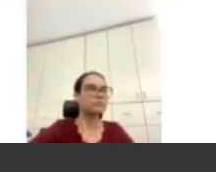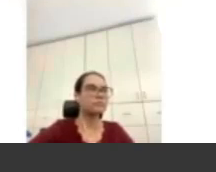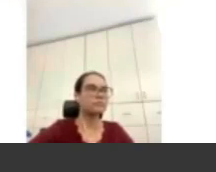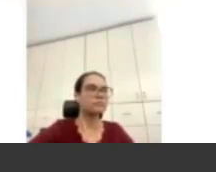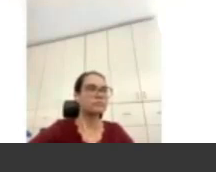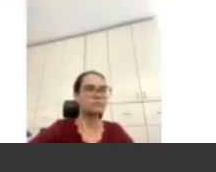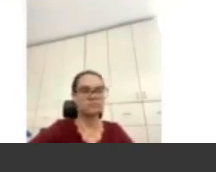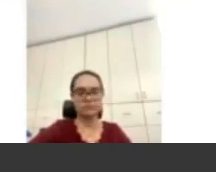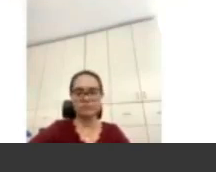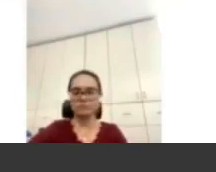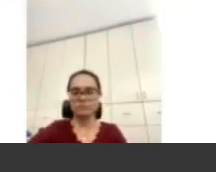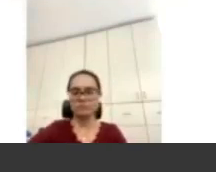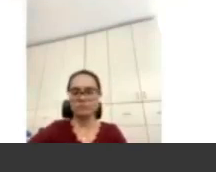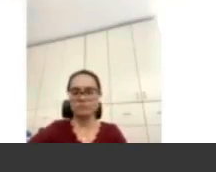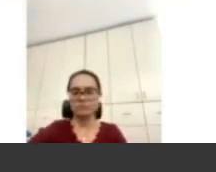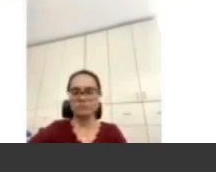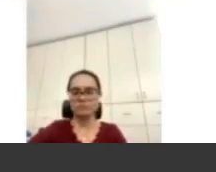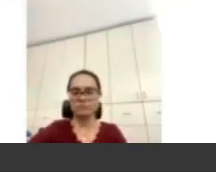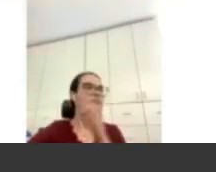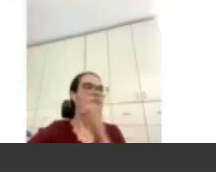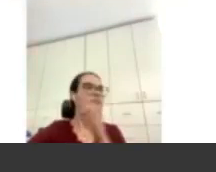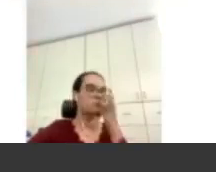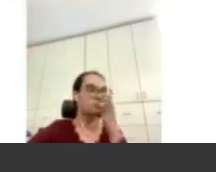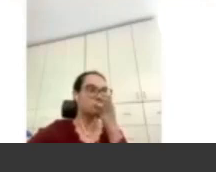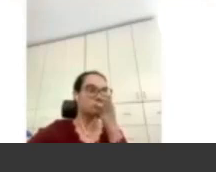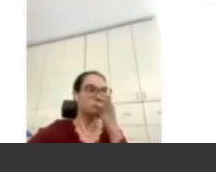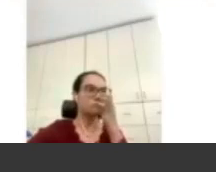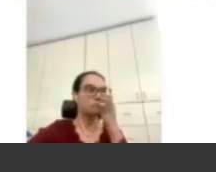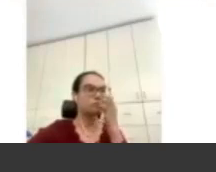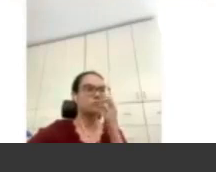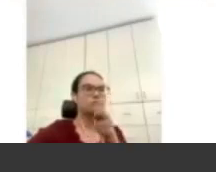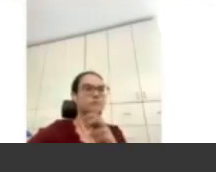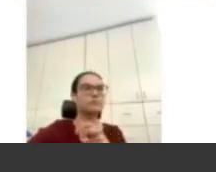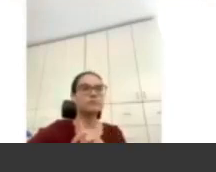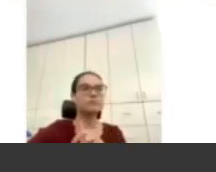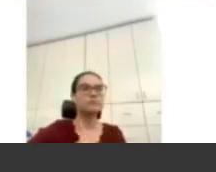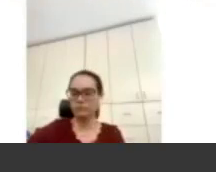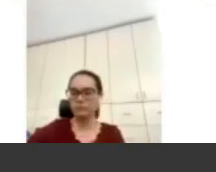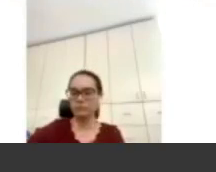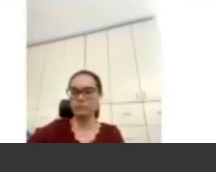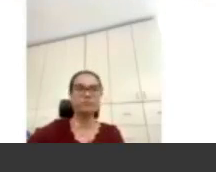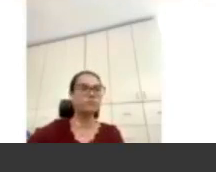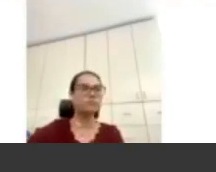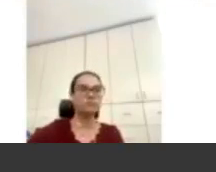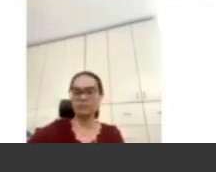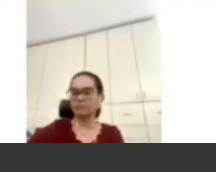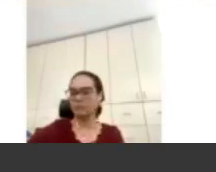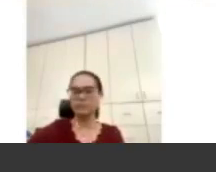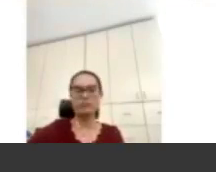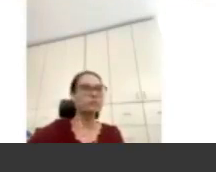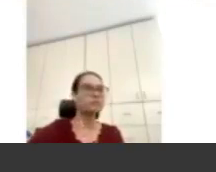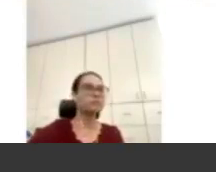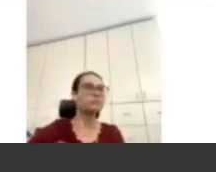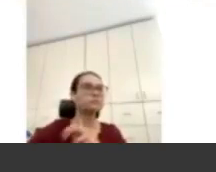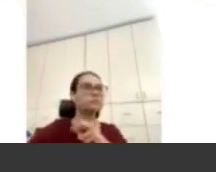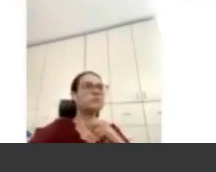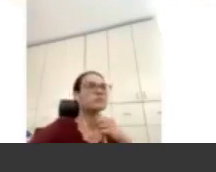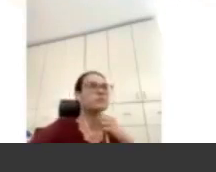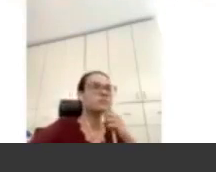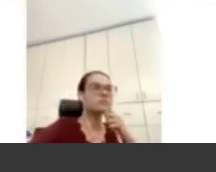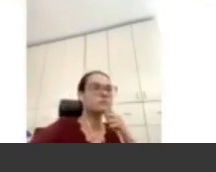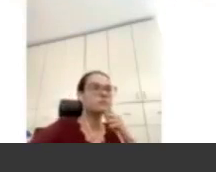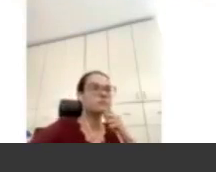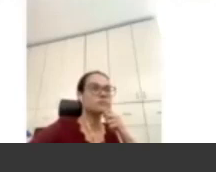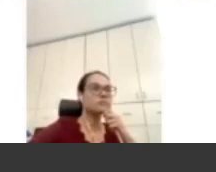adultos, né? Manejo de paciente adulto, que é caso suspeito de monkeypox, lá para a página 5. Então, aqui na página 5 vai ter uma avaliação mais